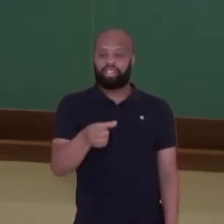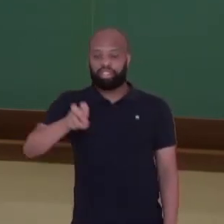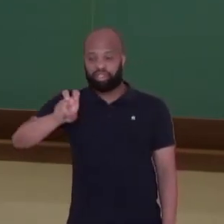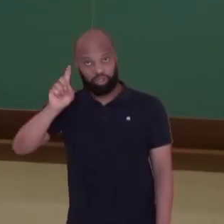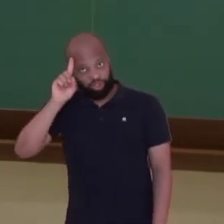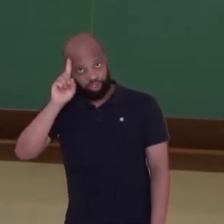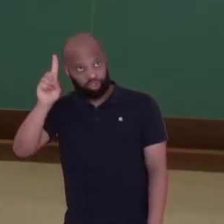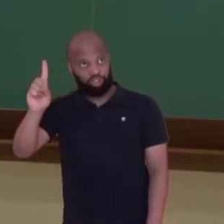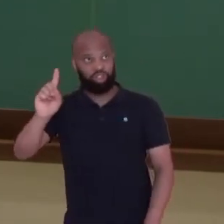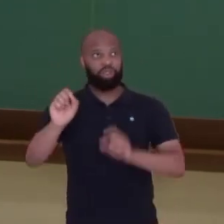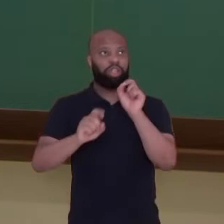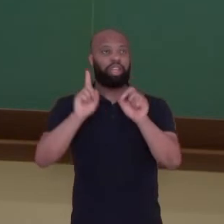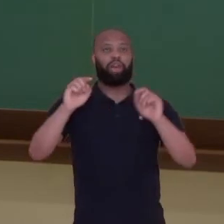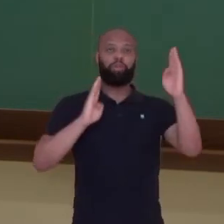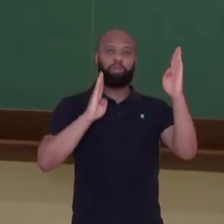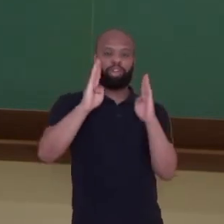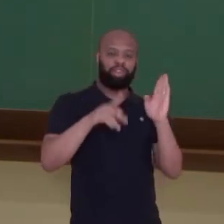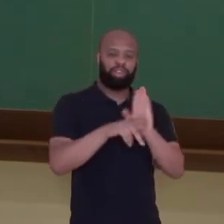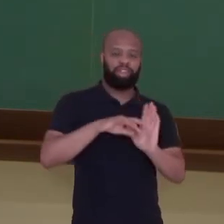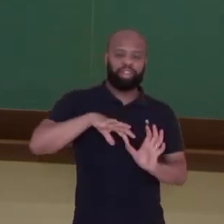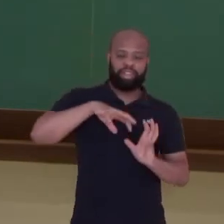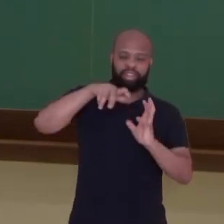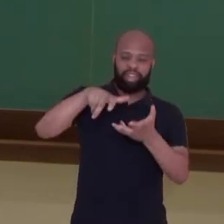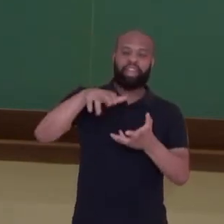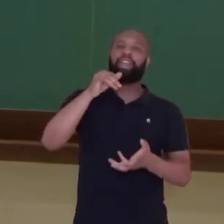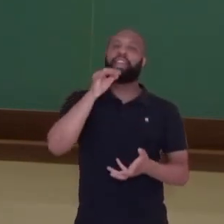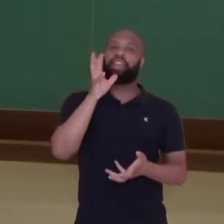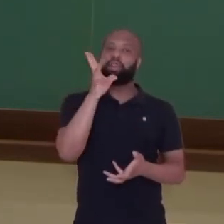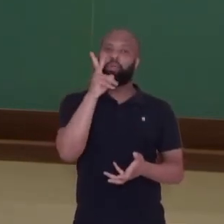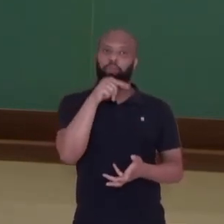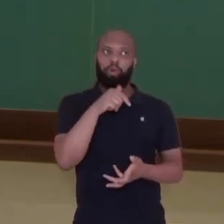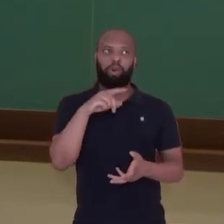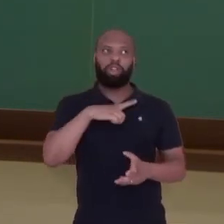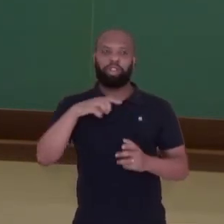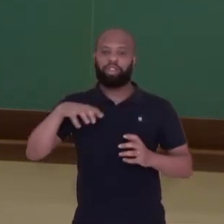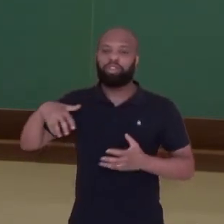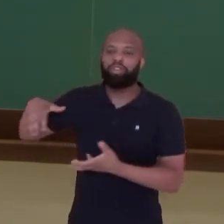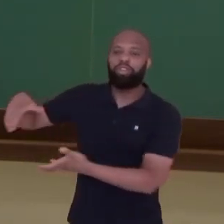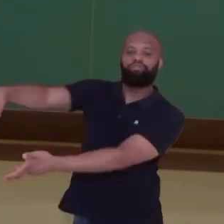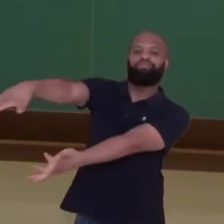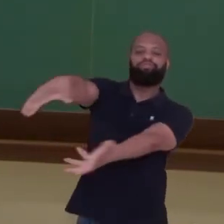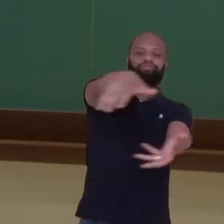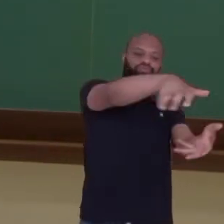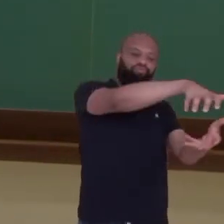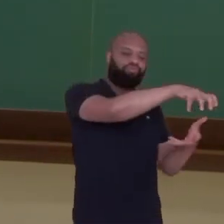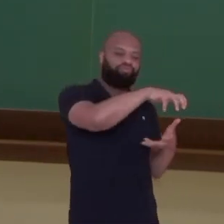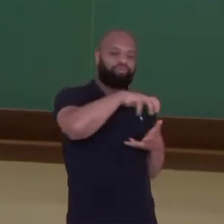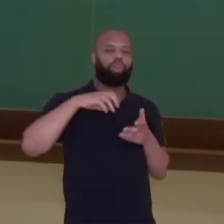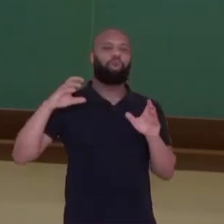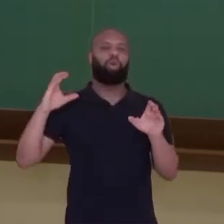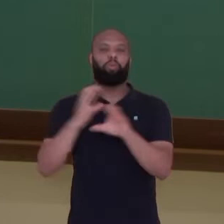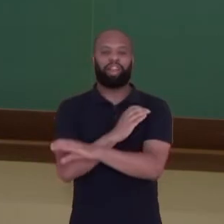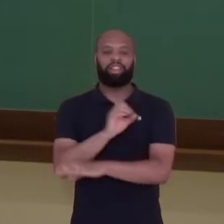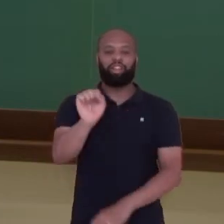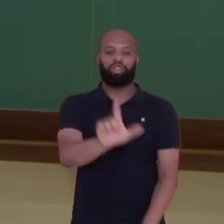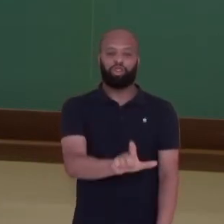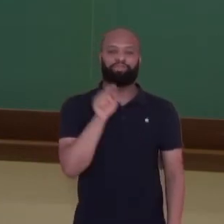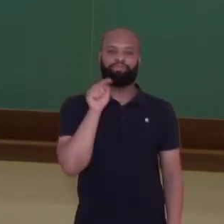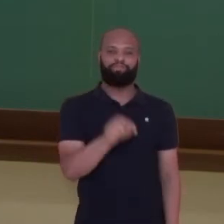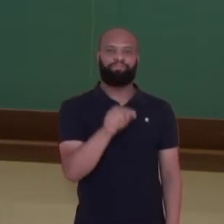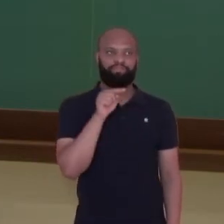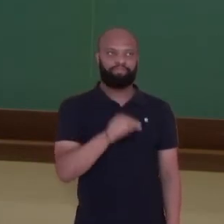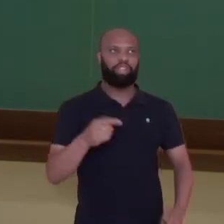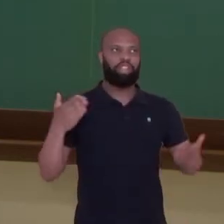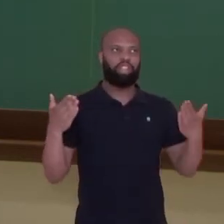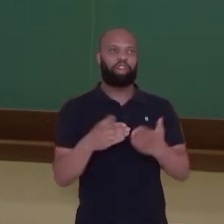365 dias é o tempo que a Terra demora para completar uma volta em torno do Sol. Opa!